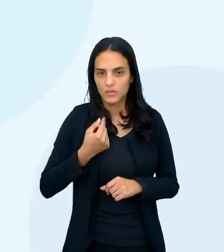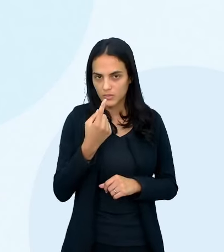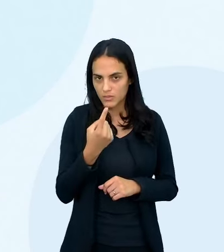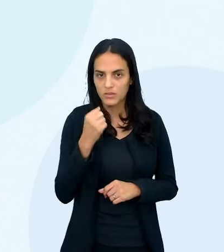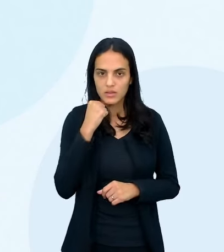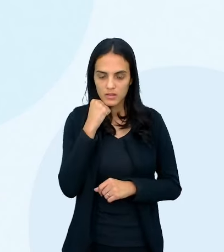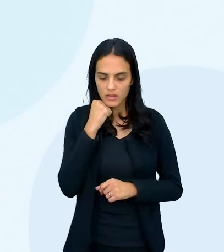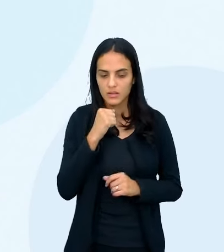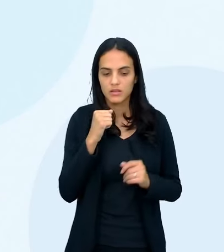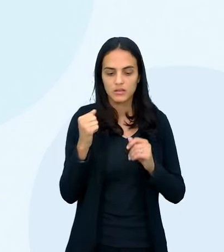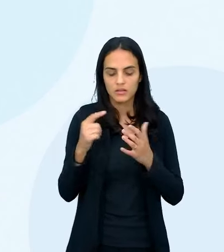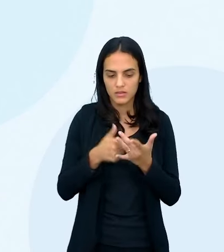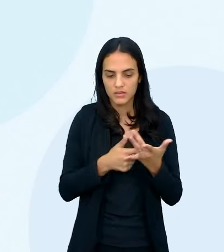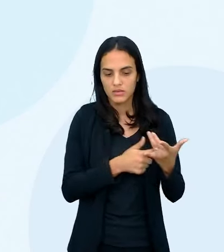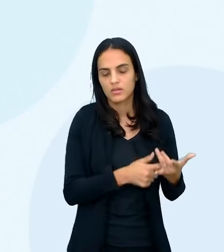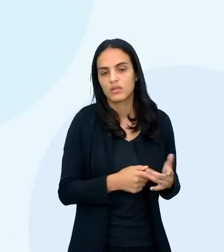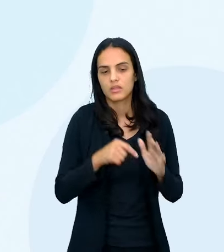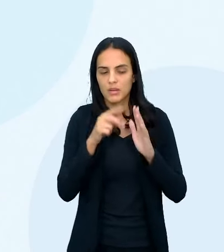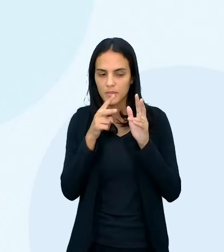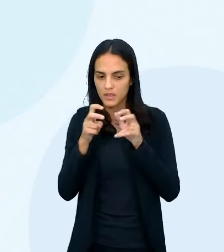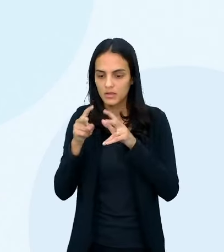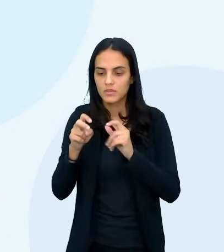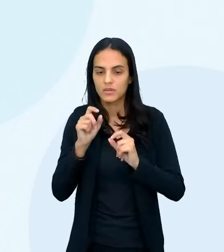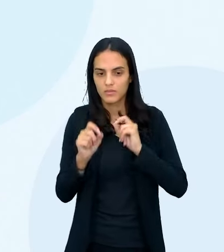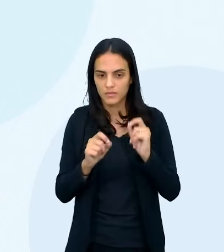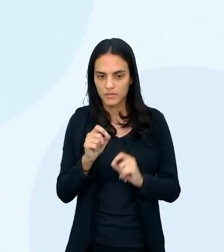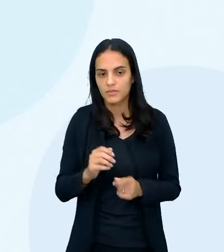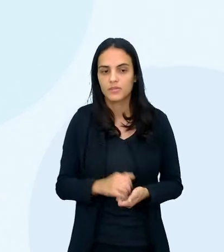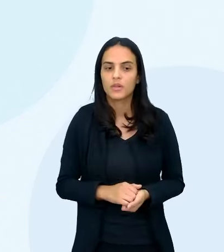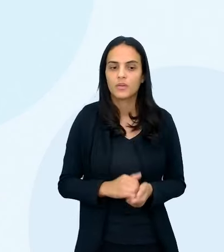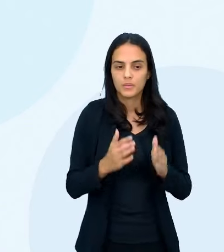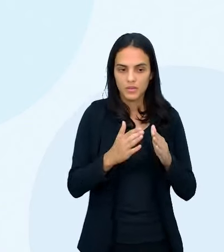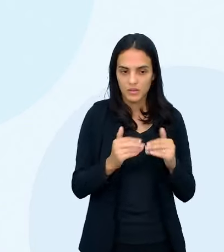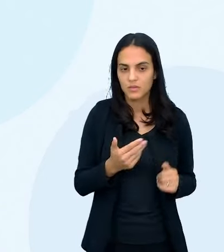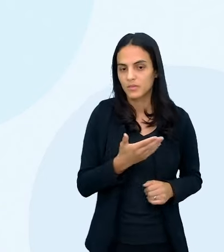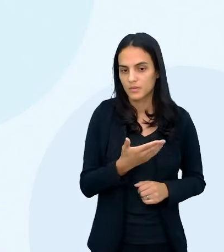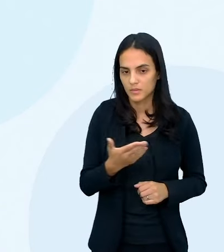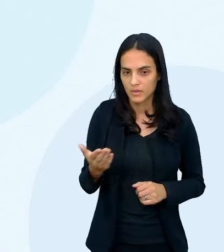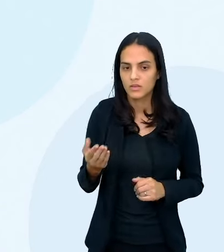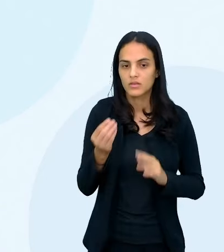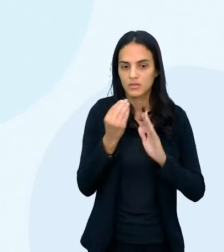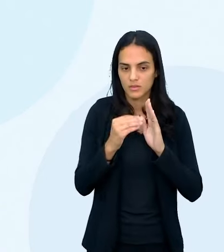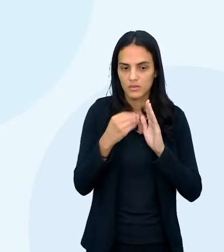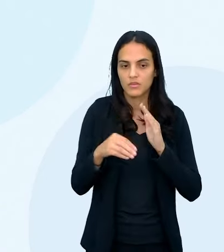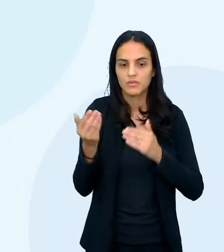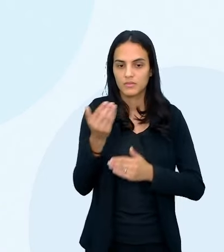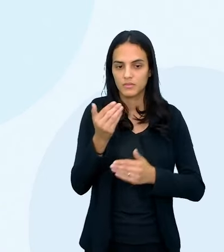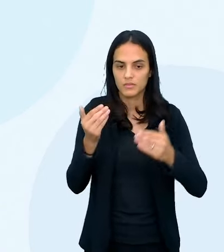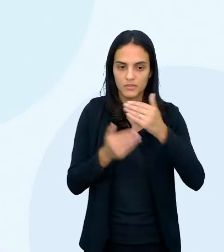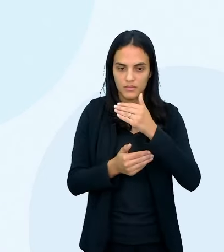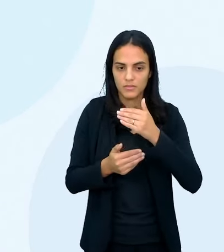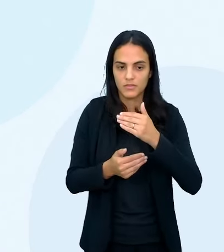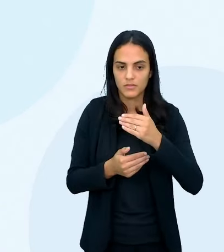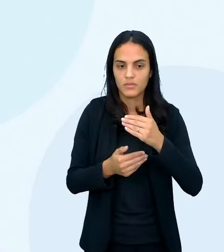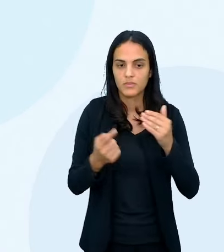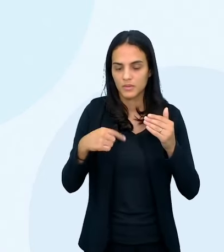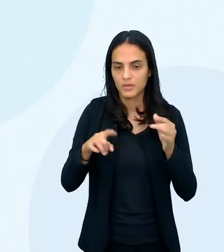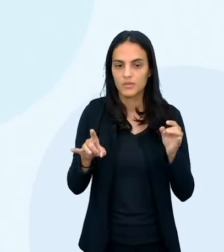ciência e tecnologia, está percebendo, enfim. Aí eu vou pedir para vocês colocarem um slide aqui na tela para eu